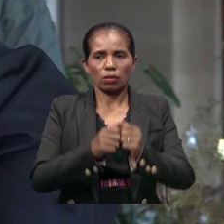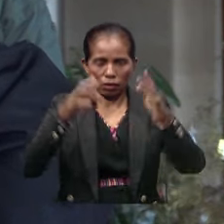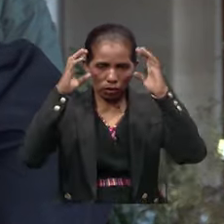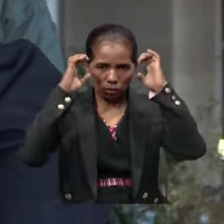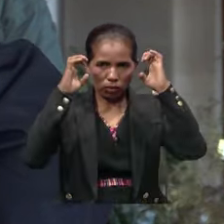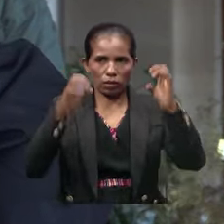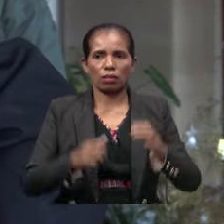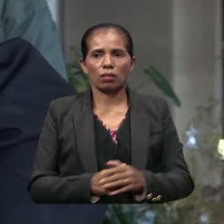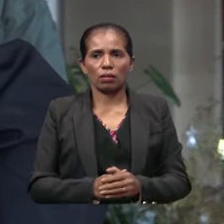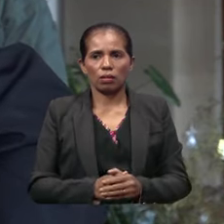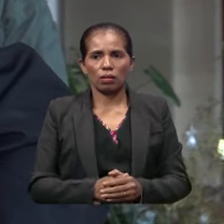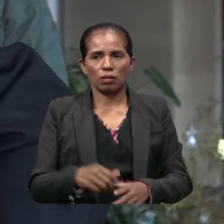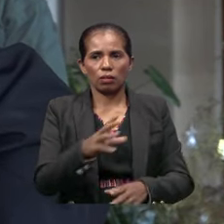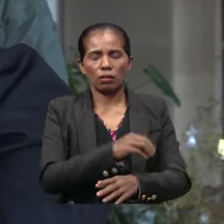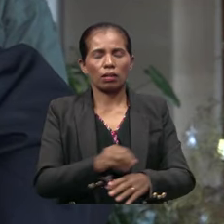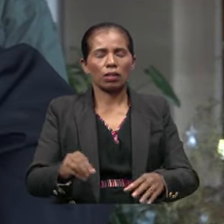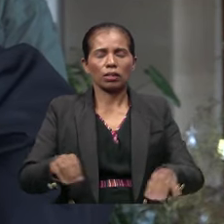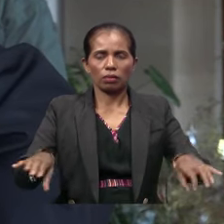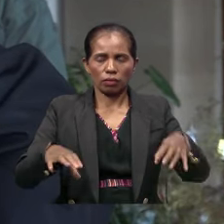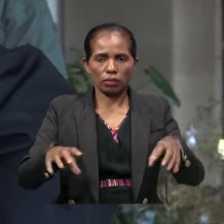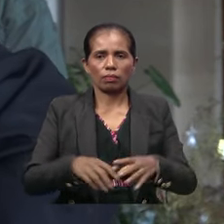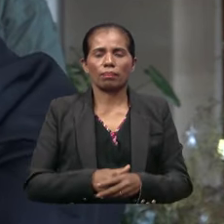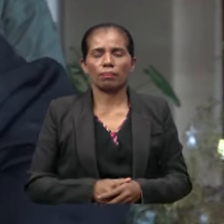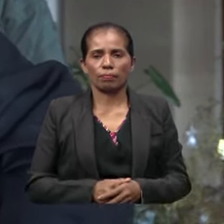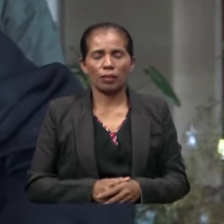nem missão, lá o serviço.